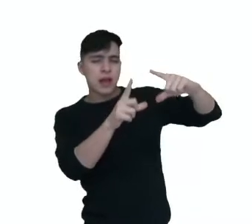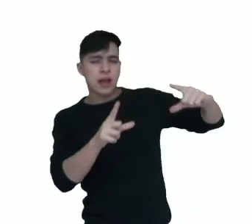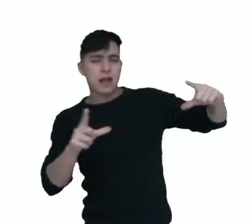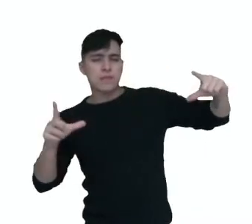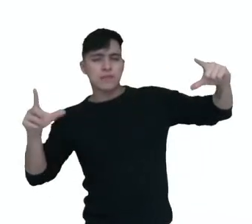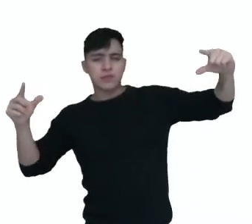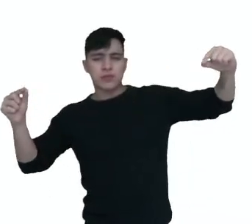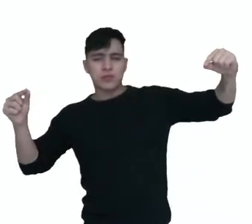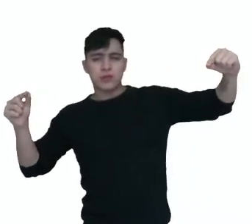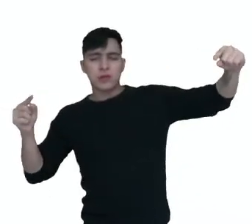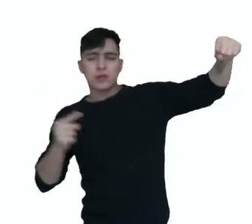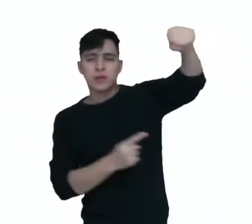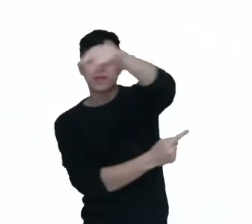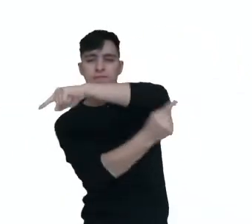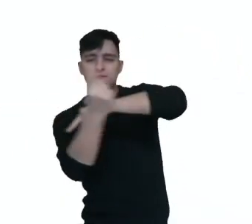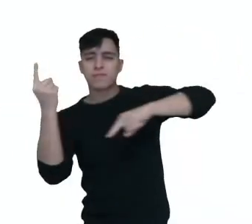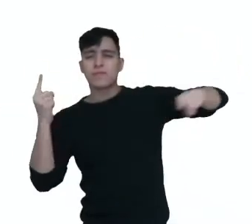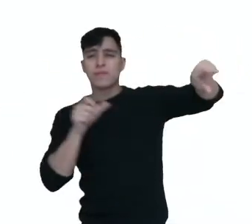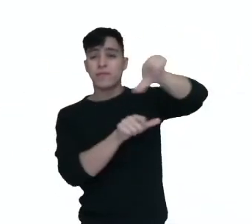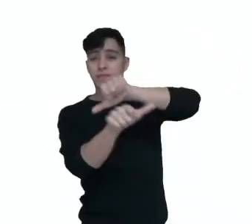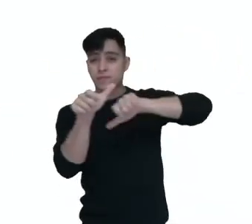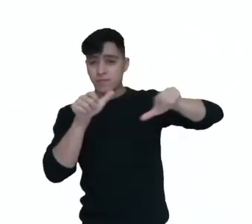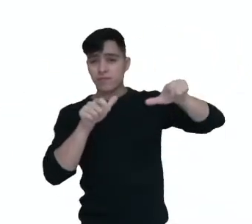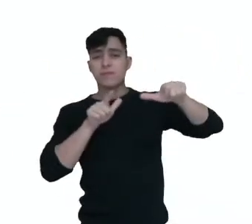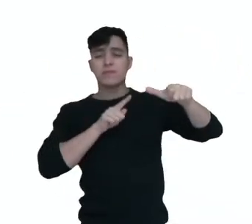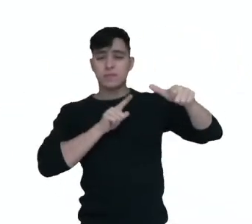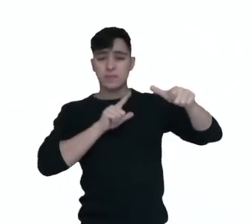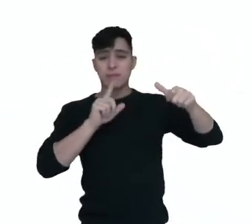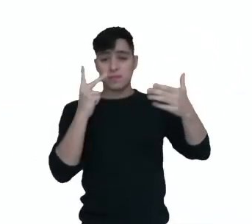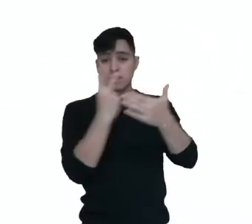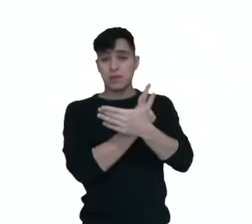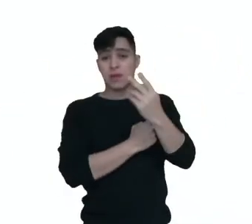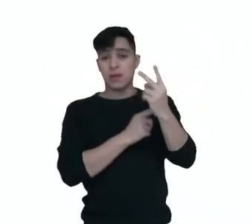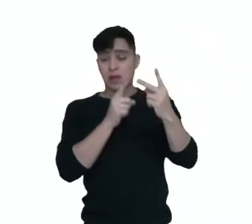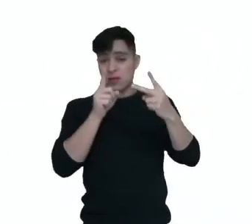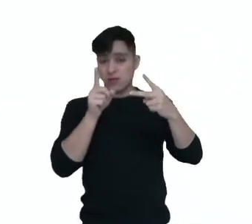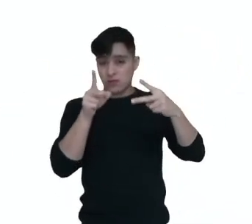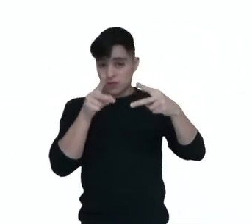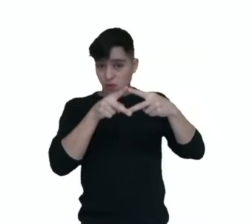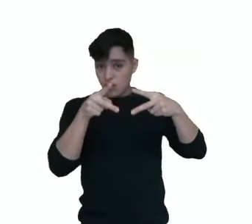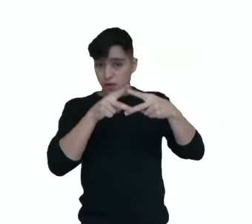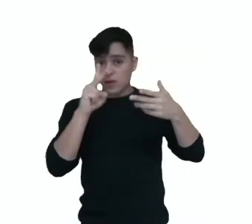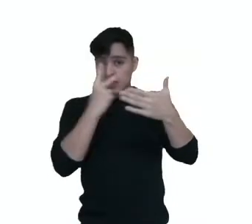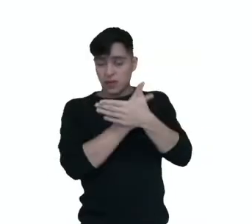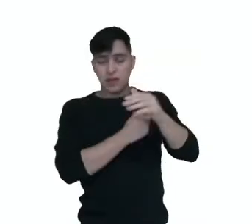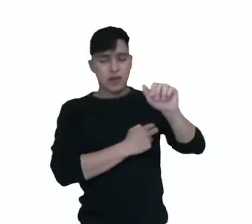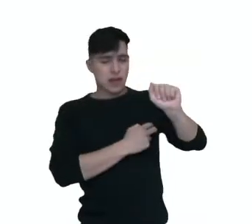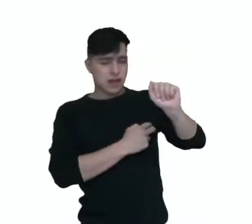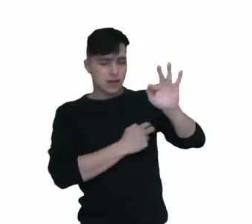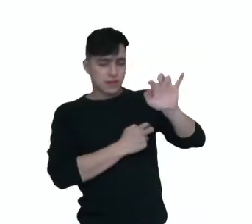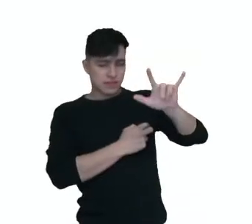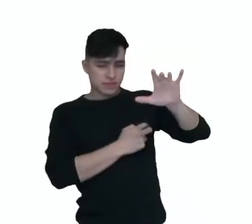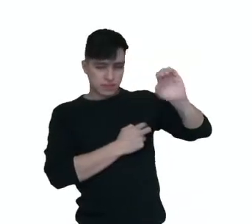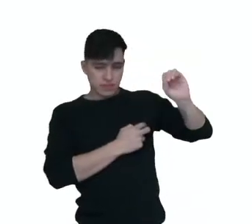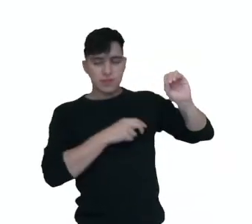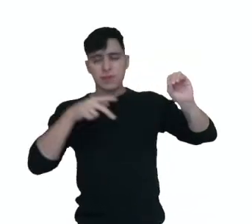varia durante o ano. Isso gera dois fenômenos. O afélio, onde a Terra está a 147 milhões de quilômetros, e o periélio, onde a Terra